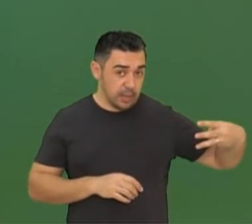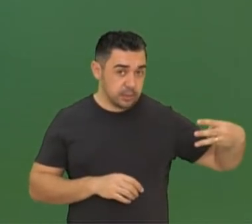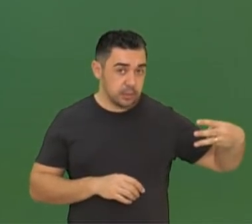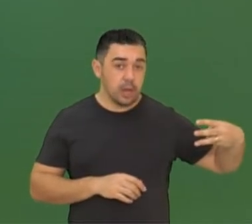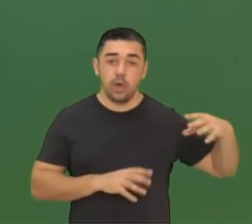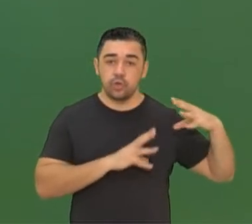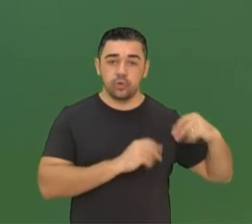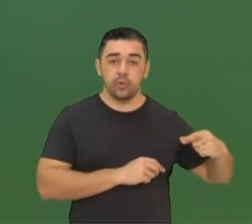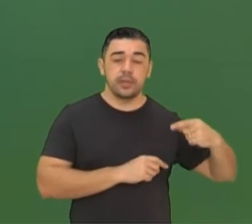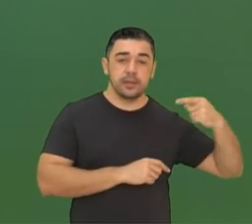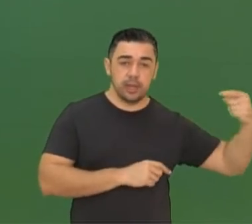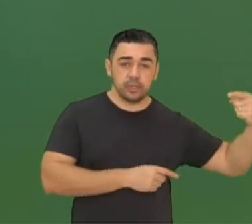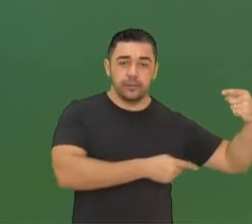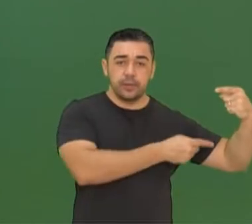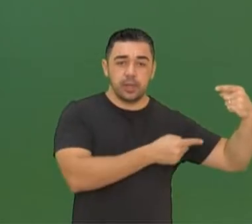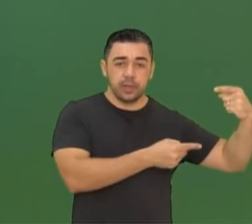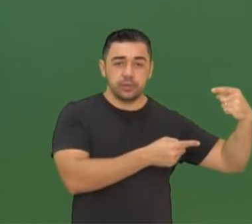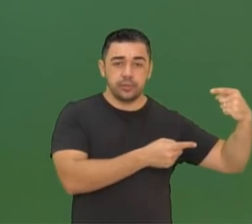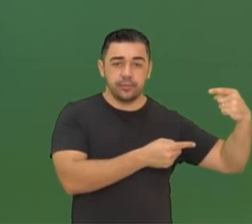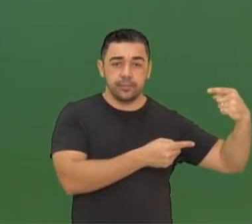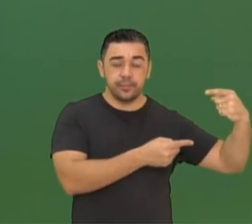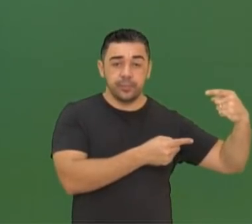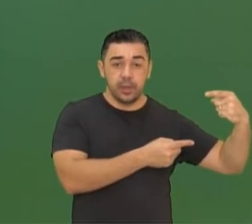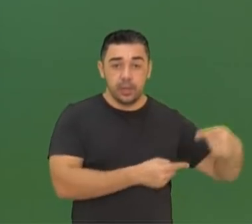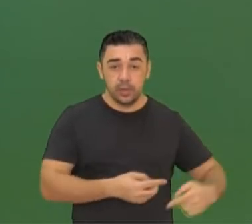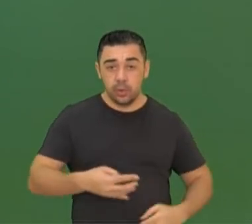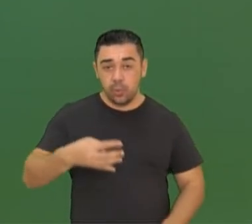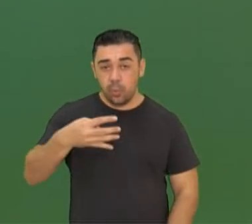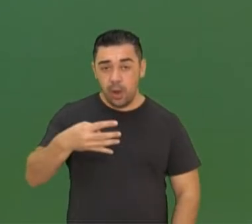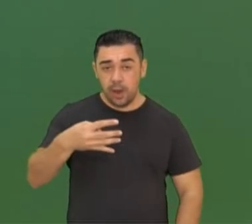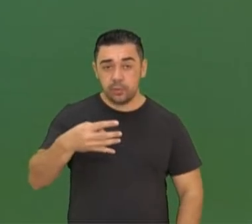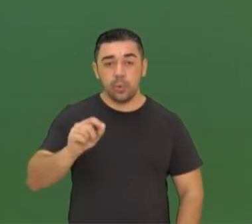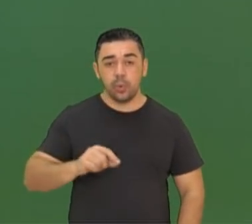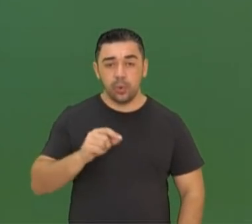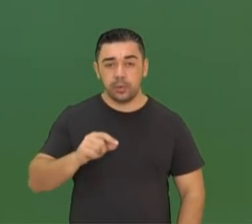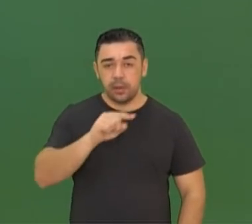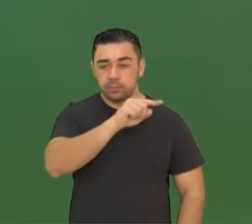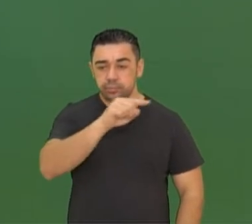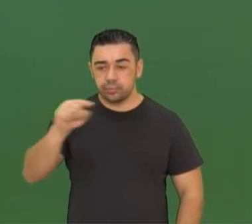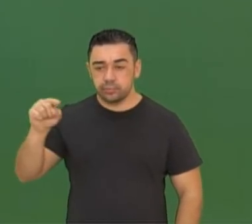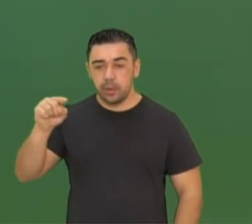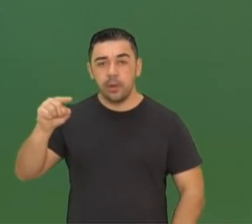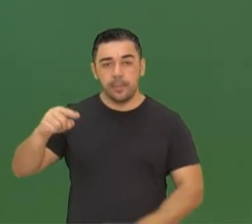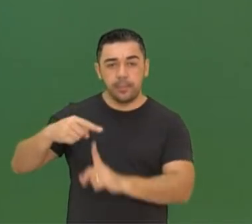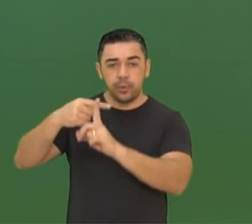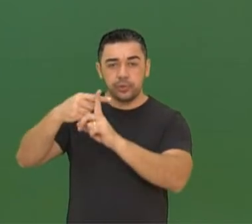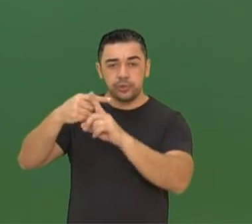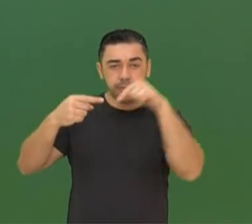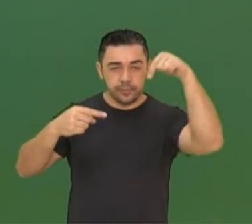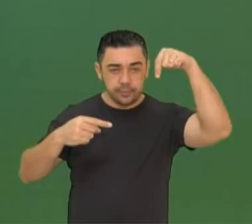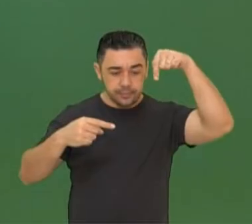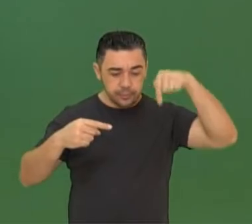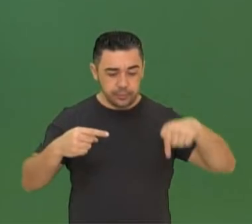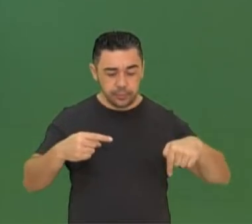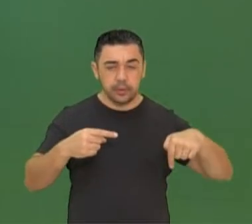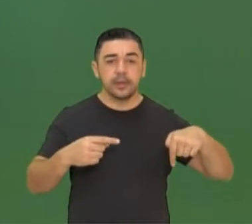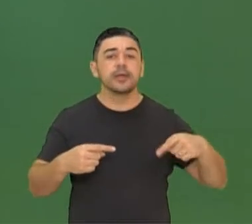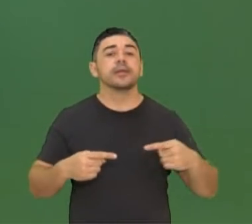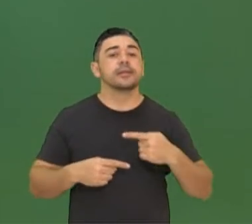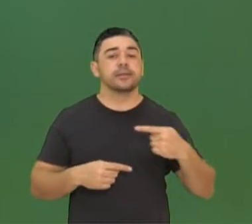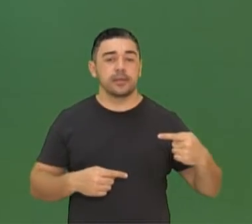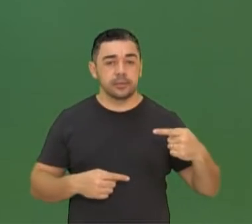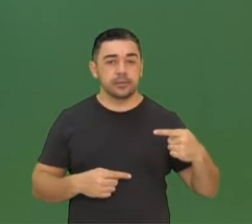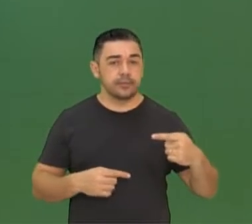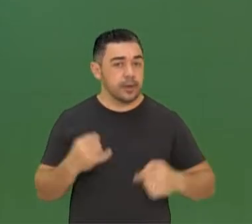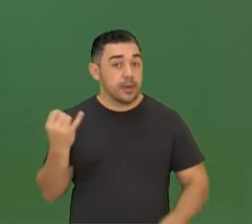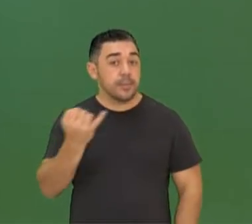quarto quadrante, o que eu tenho? Eu tenho a abscissa positiva e a ordenada negativa. Tá? Importante, aqui é o ponto 0,